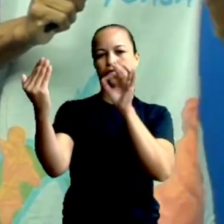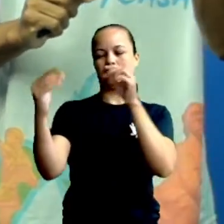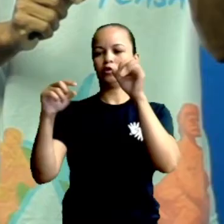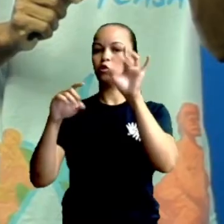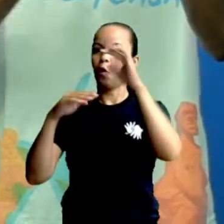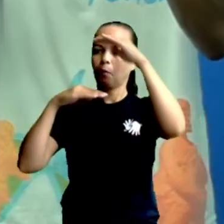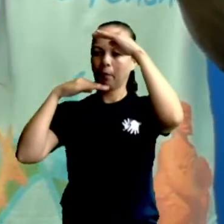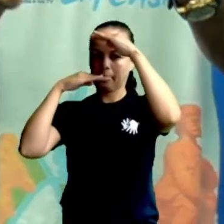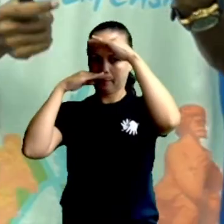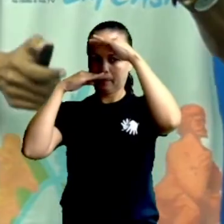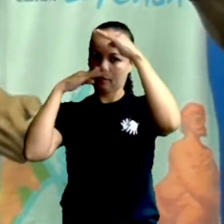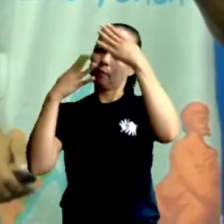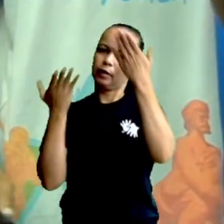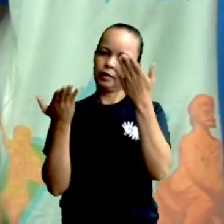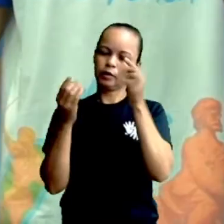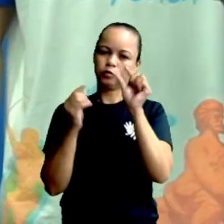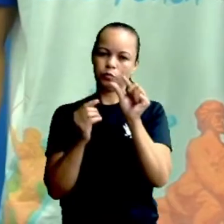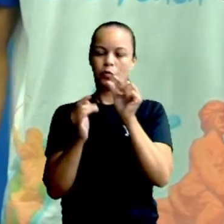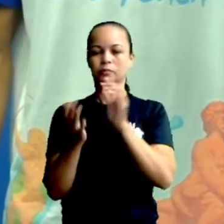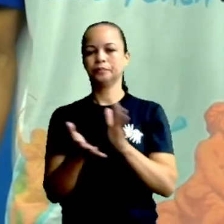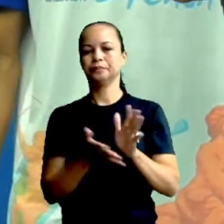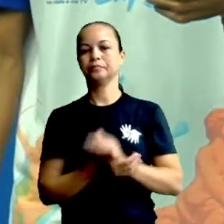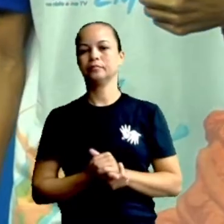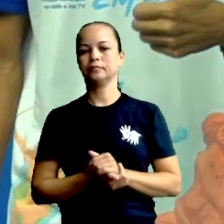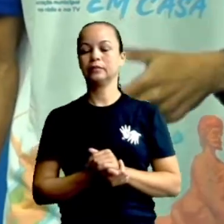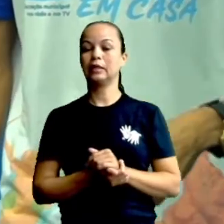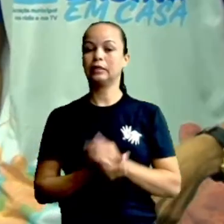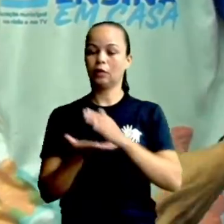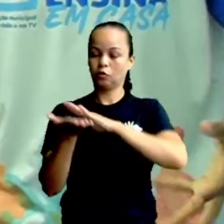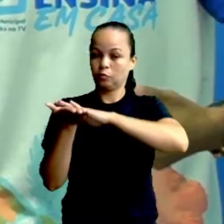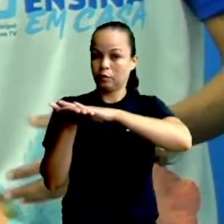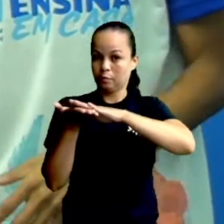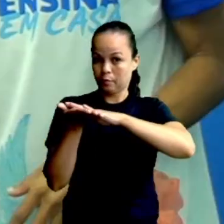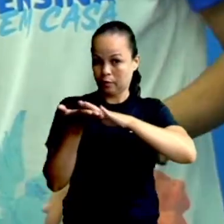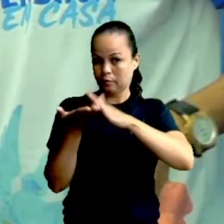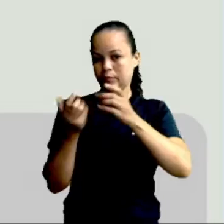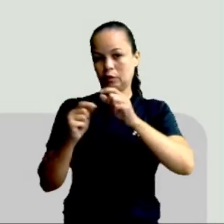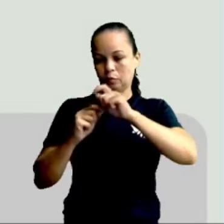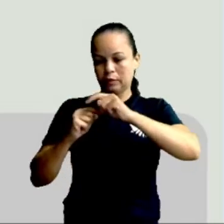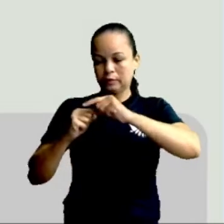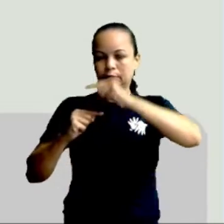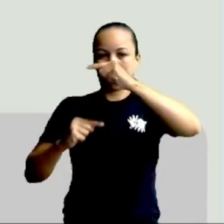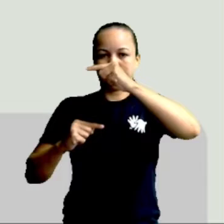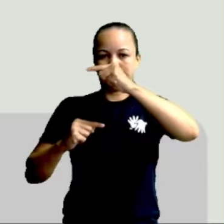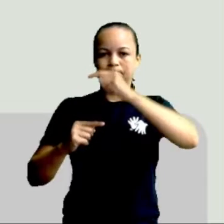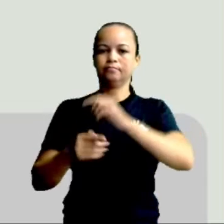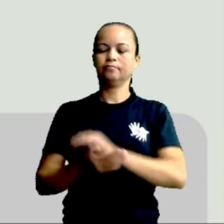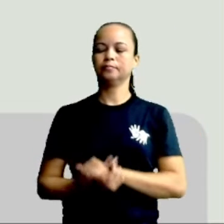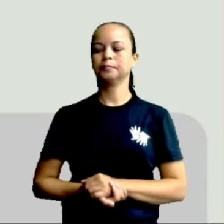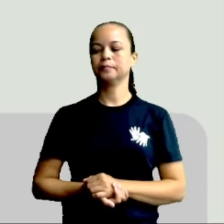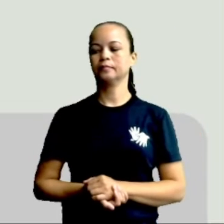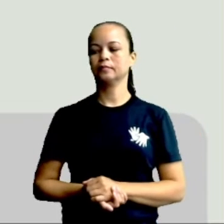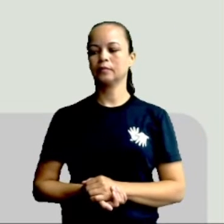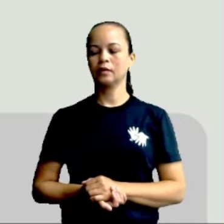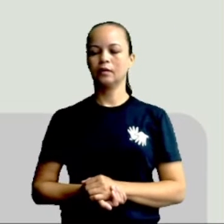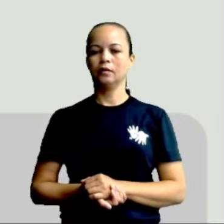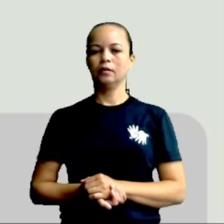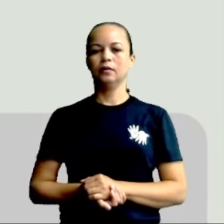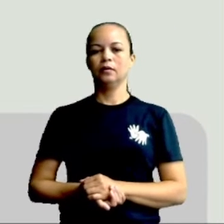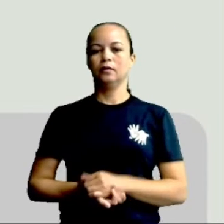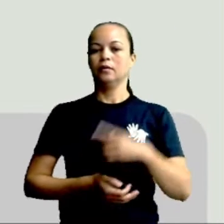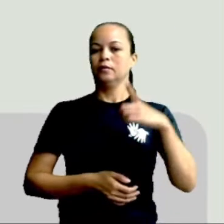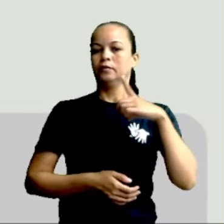Você vai ver seu rosto, mas não completo. Então, para o espelho plano, beleza? Volta aqui para mim no slide. Então, eu tenho